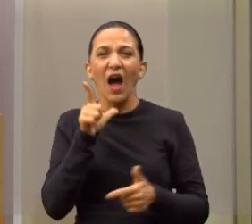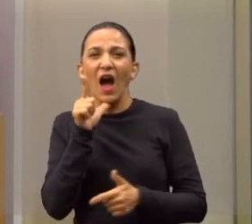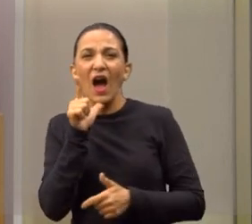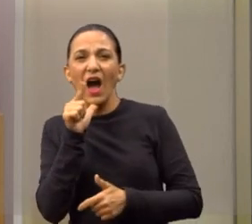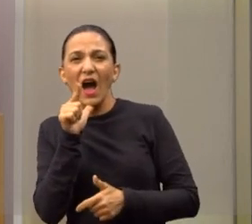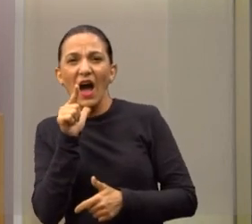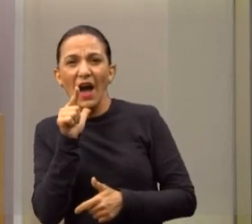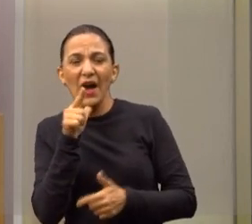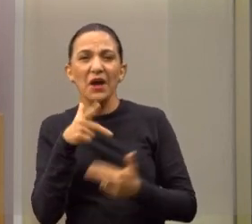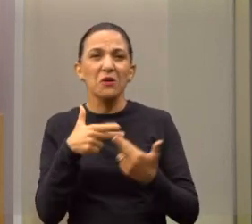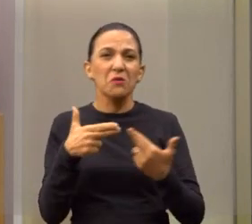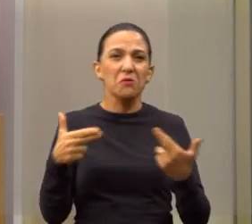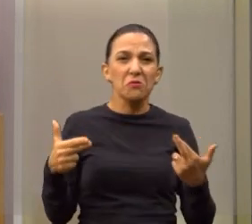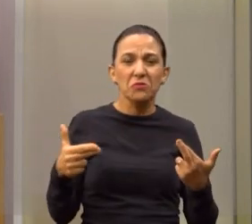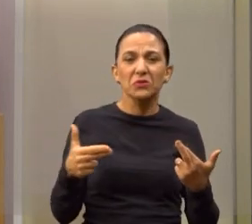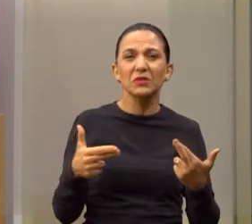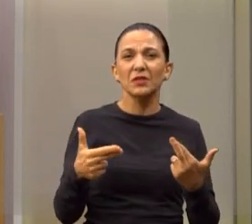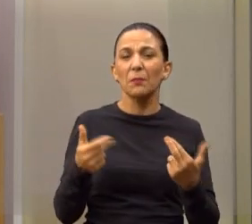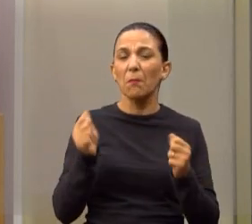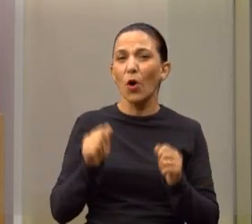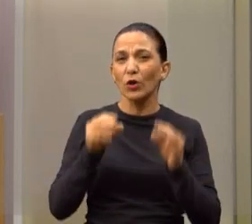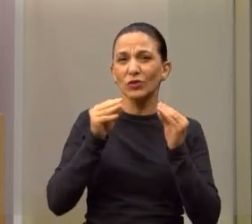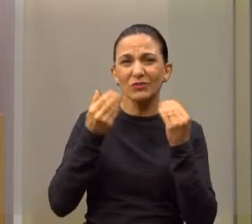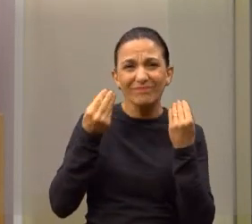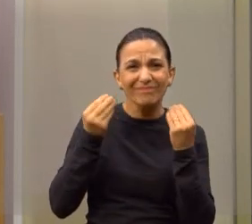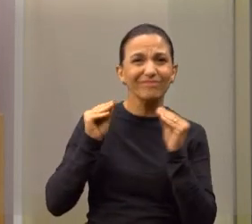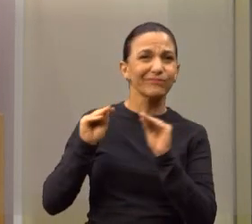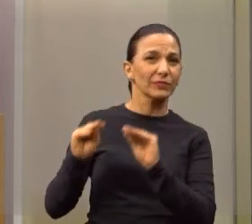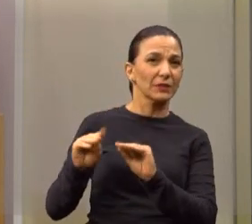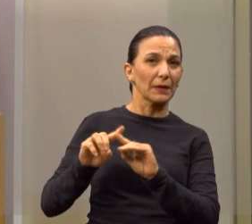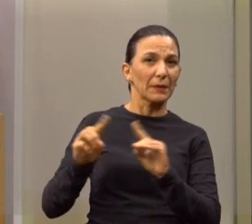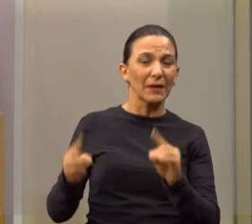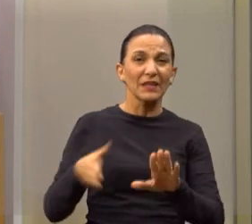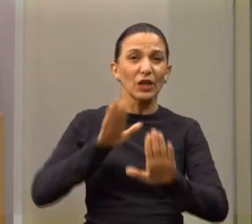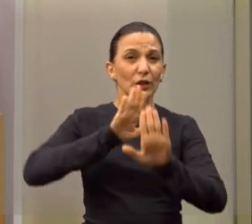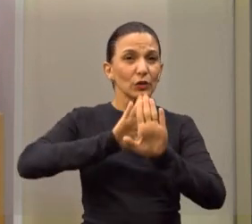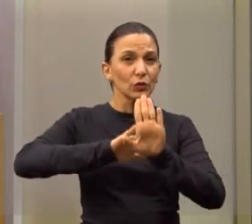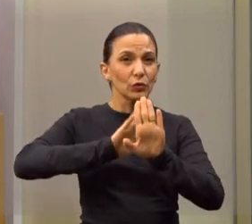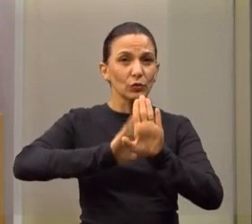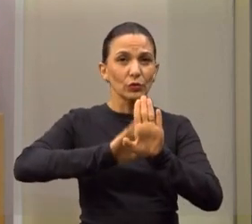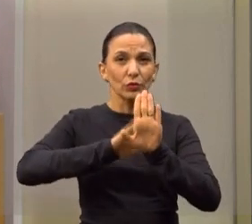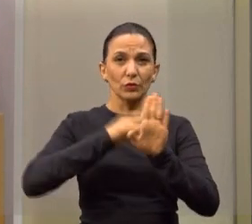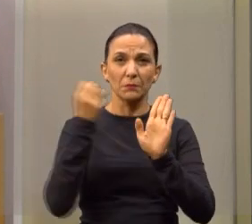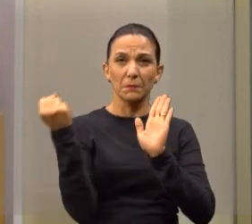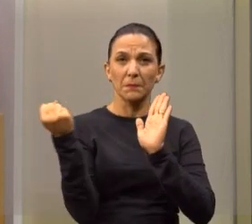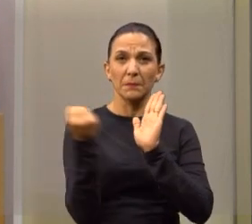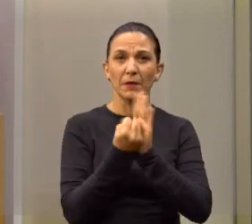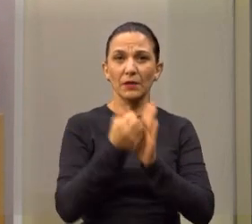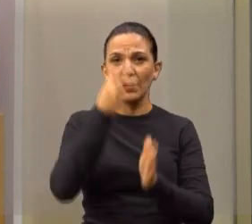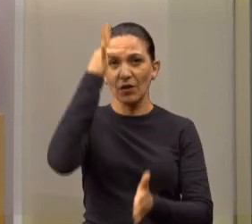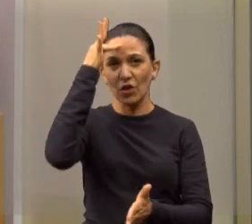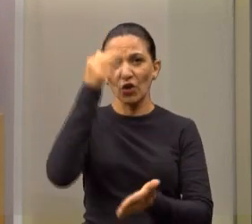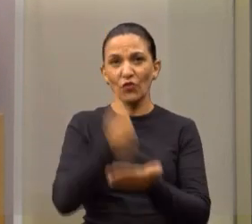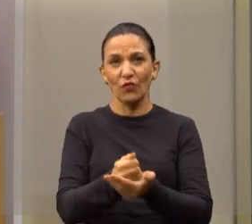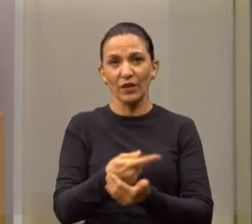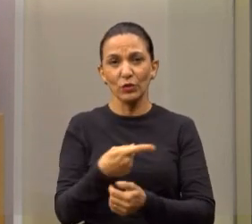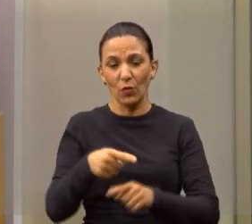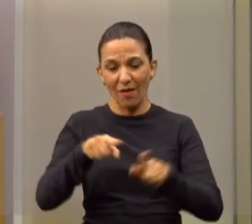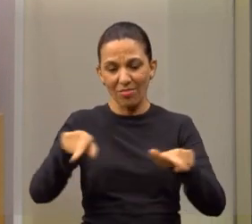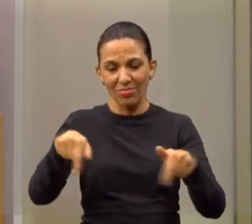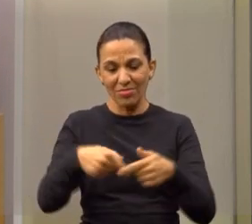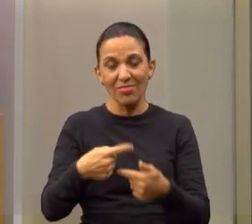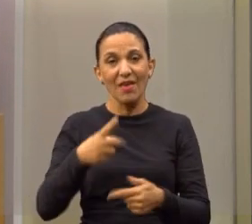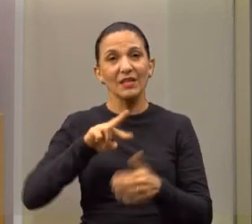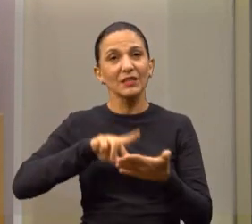ser descartada, mas para eles tem uma idealização através de toda uma ideologia simbólica da sua fé. A terra para eles